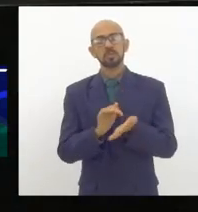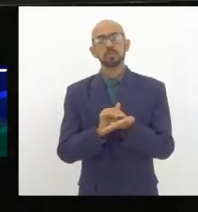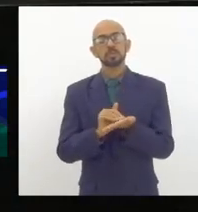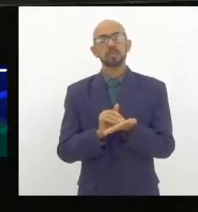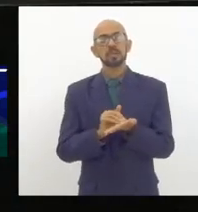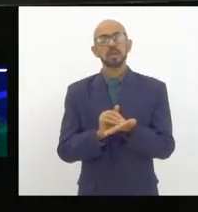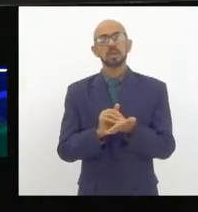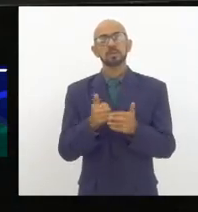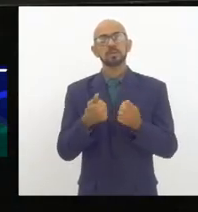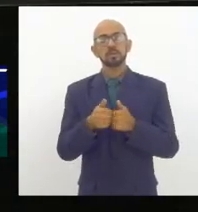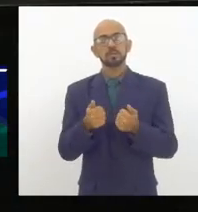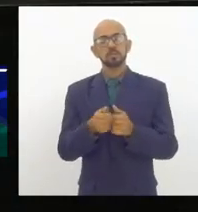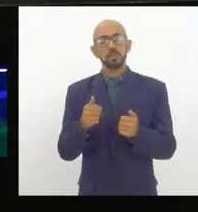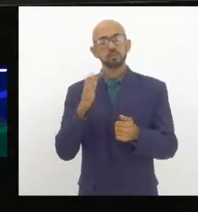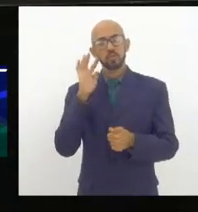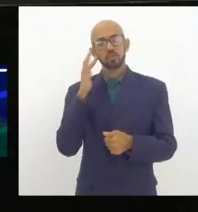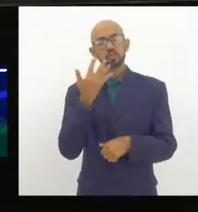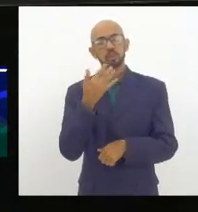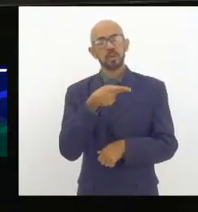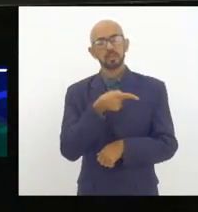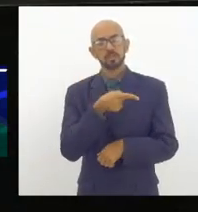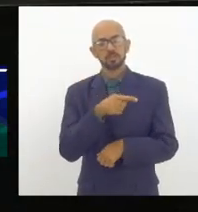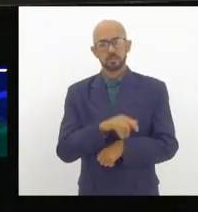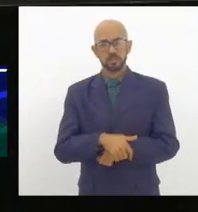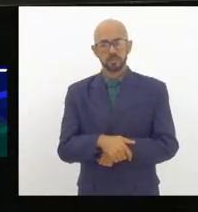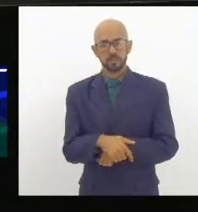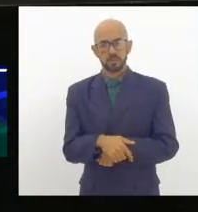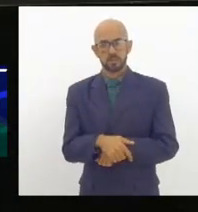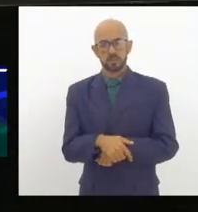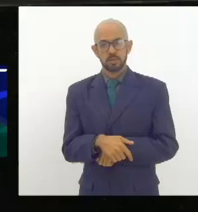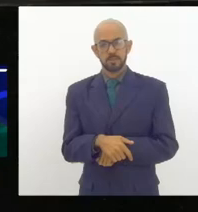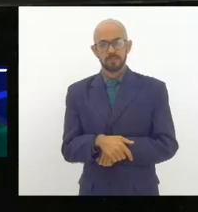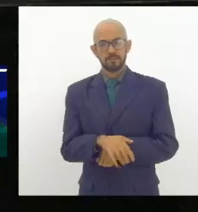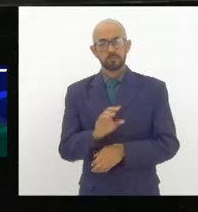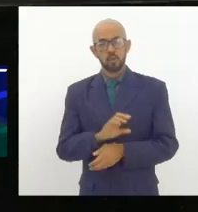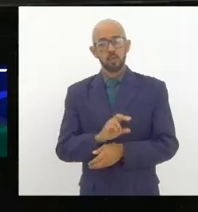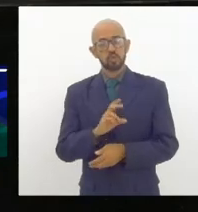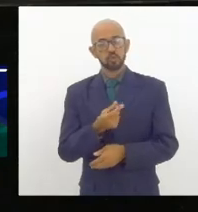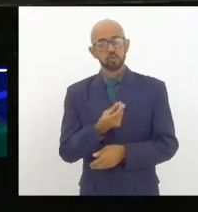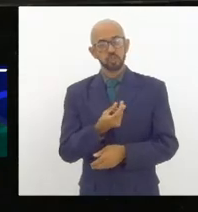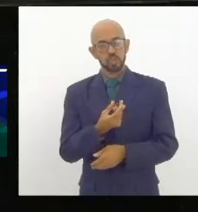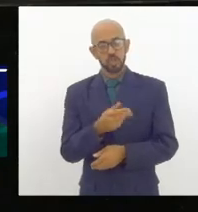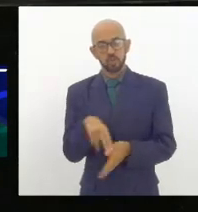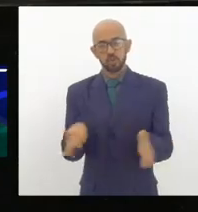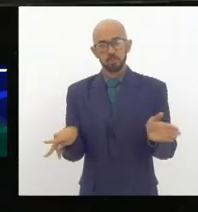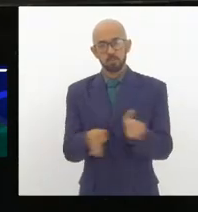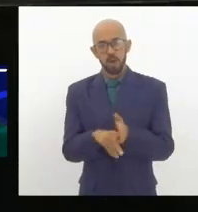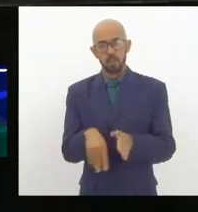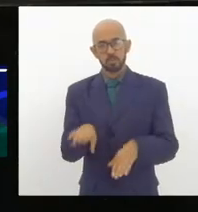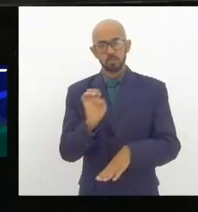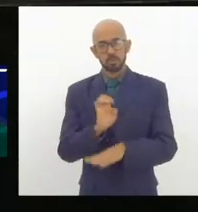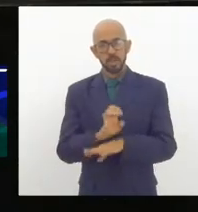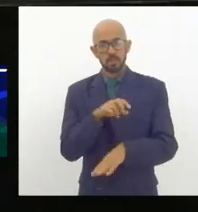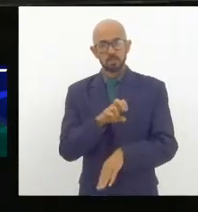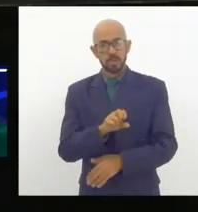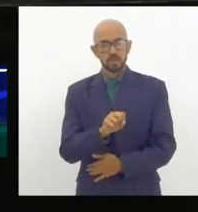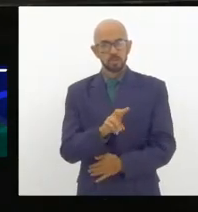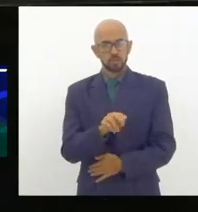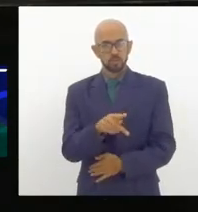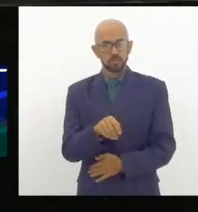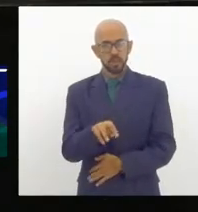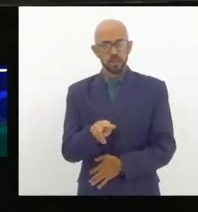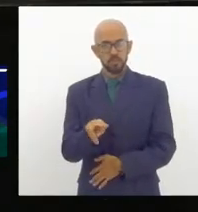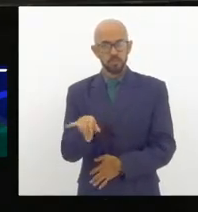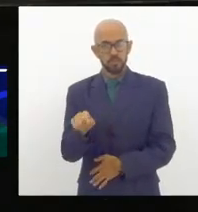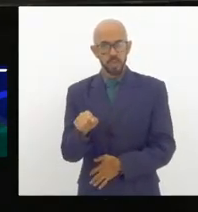transporte que ele tinha que dá uma solução para o problema através dos recursos do Governo do Estado para SuperVia de alguma